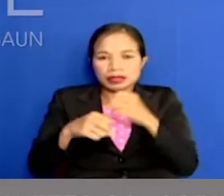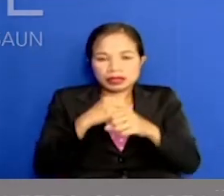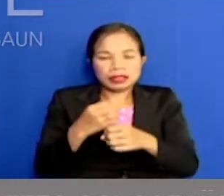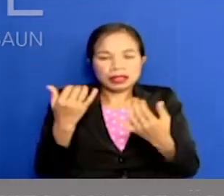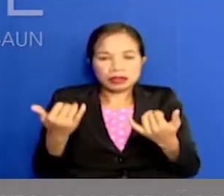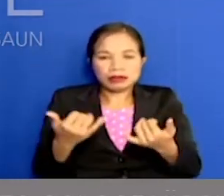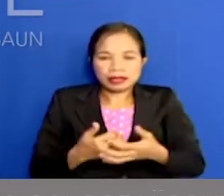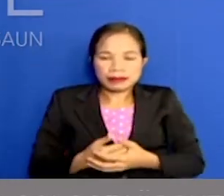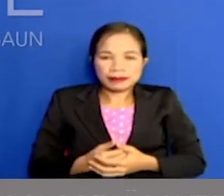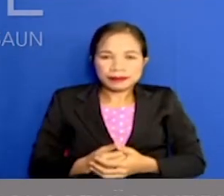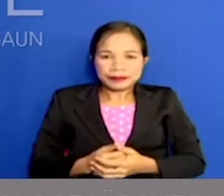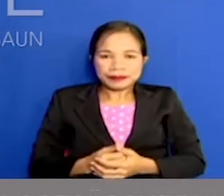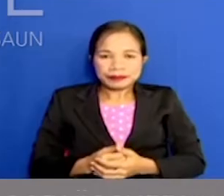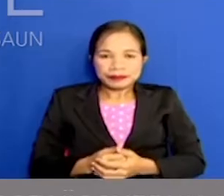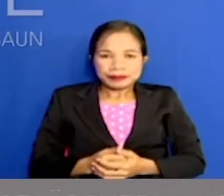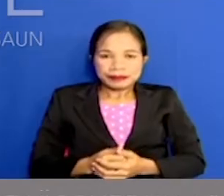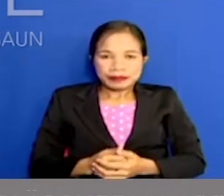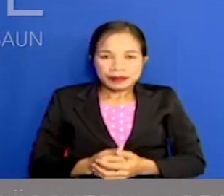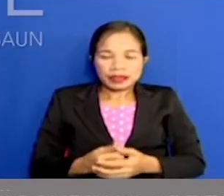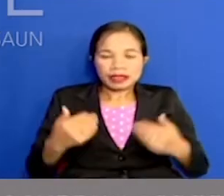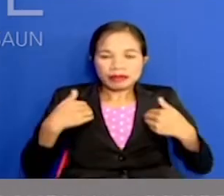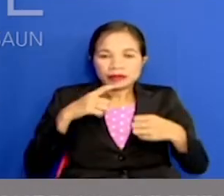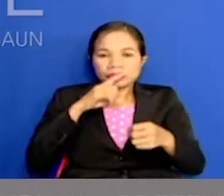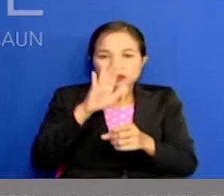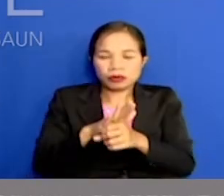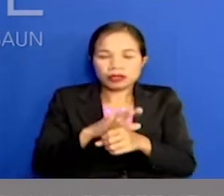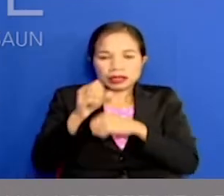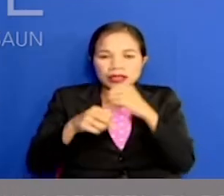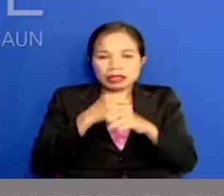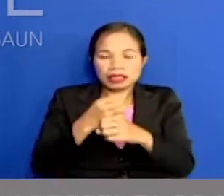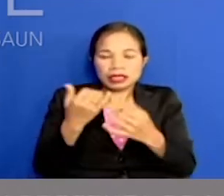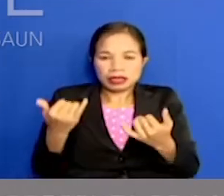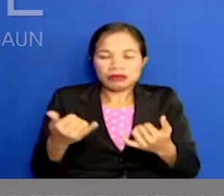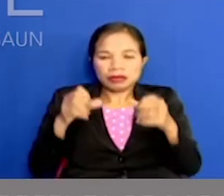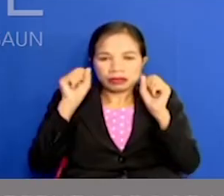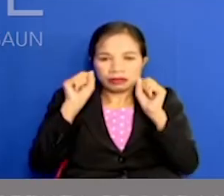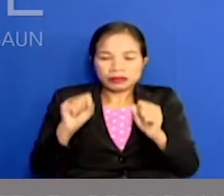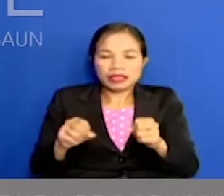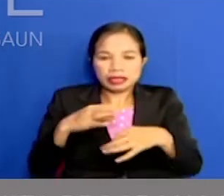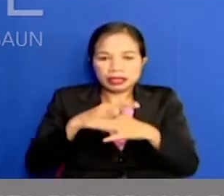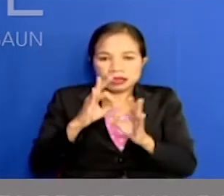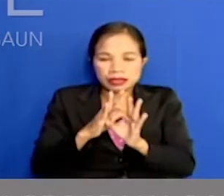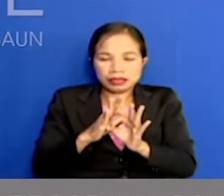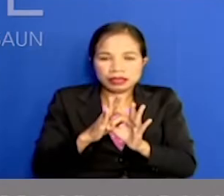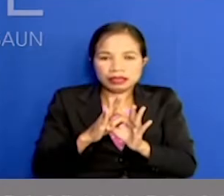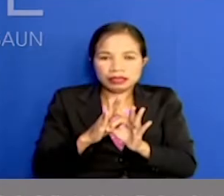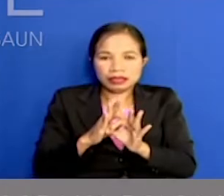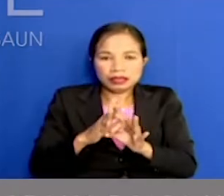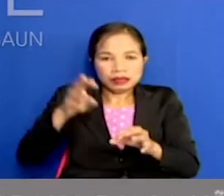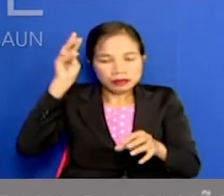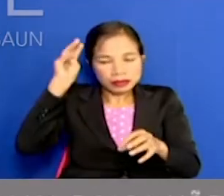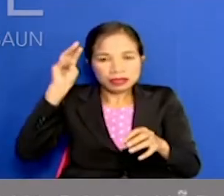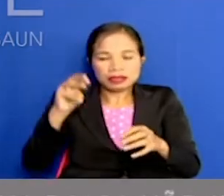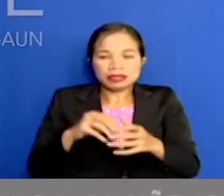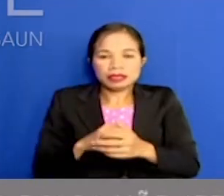e é um compromisso que está aqui, aqui não é, 70 para atubelar a dia. Ministério 70